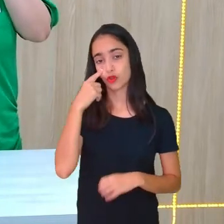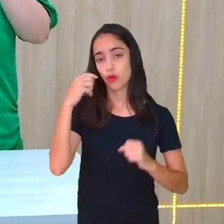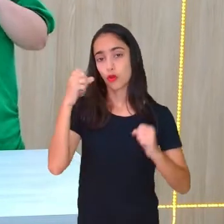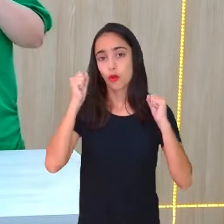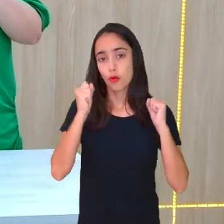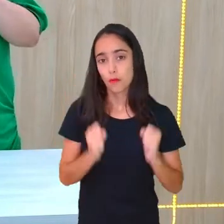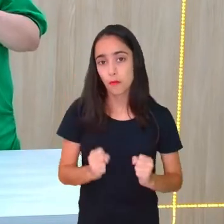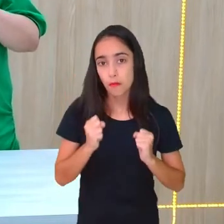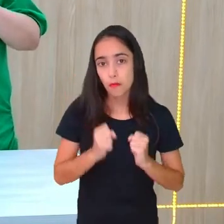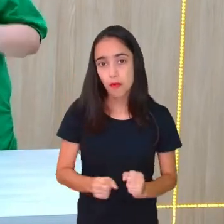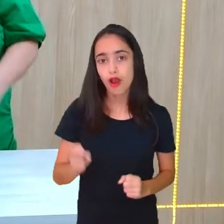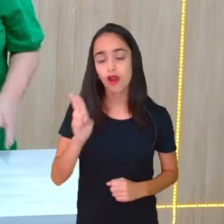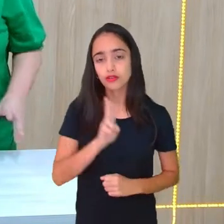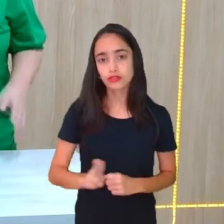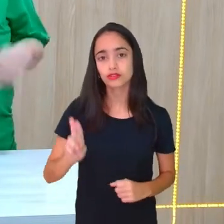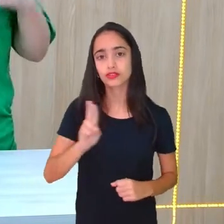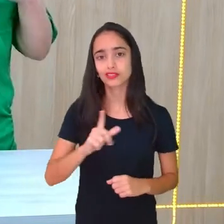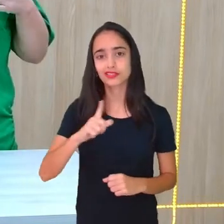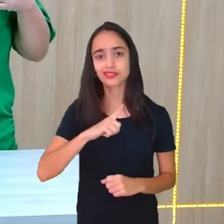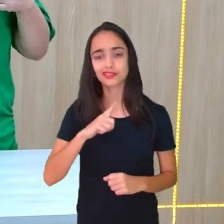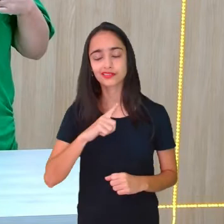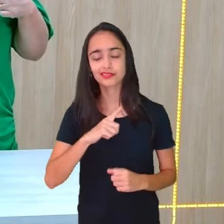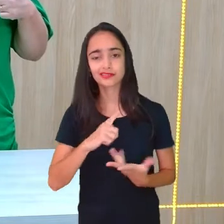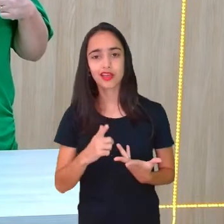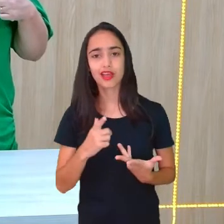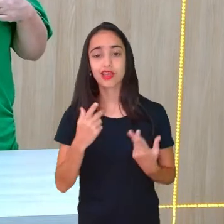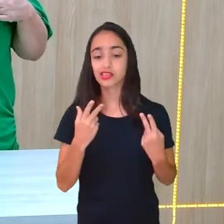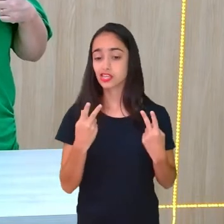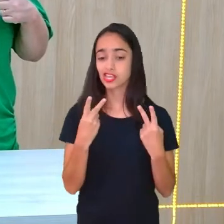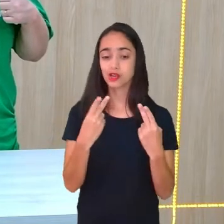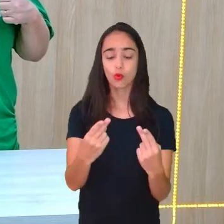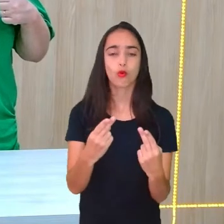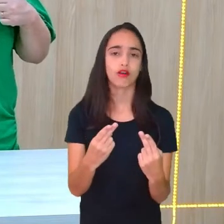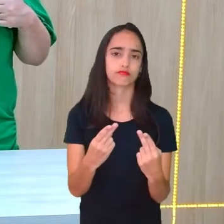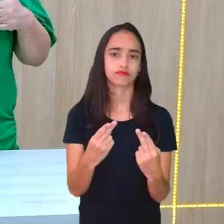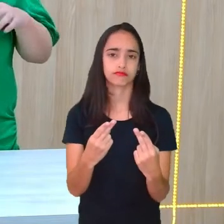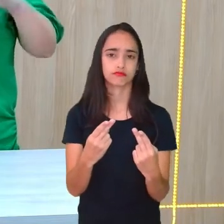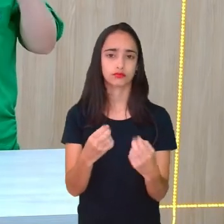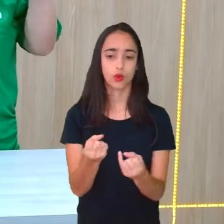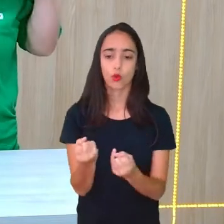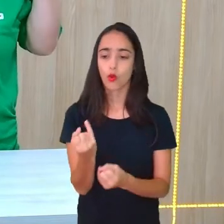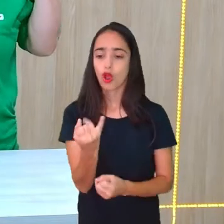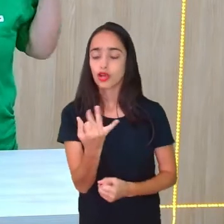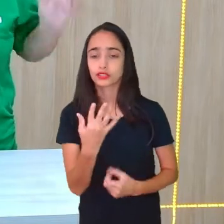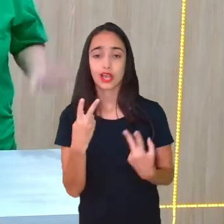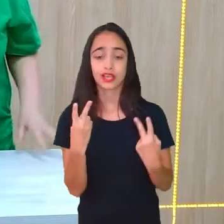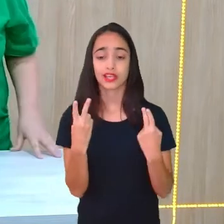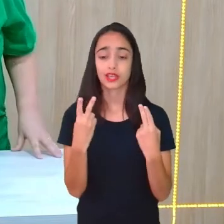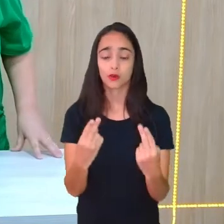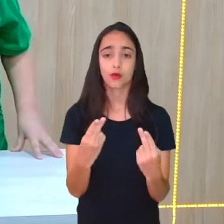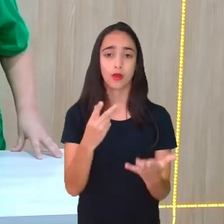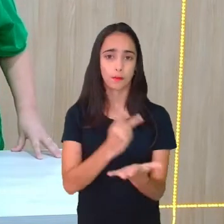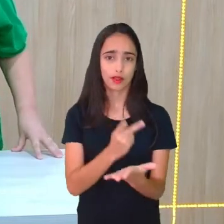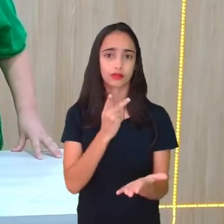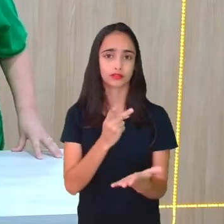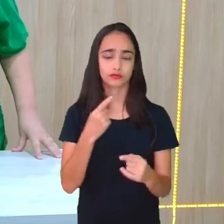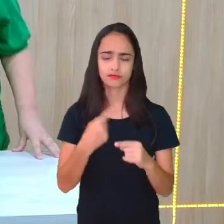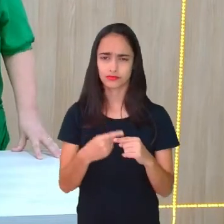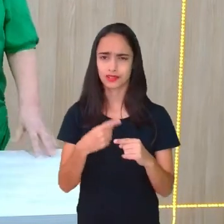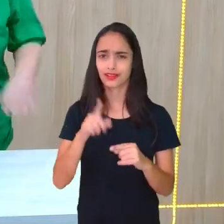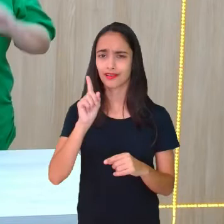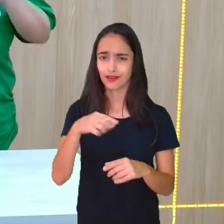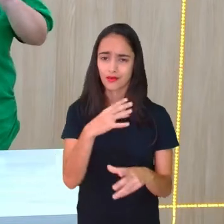a mesma chance de ocorrer, tá? Por quê? Porque esse tipo de cálculo aí é um cálculo muito mais